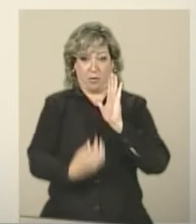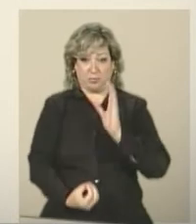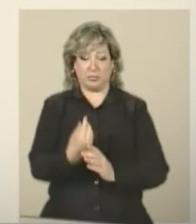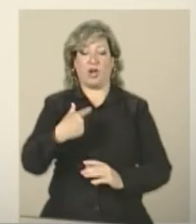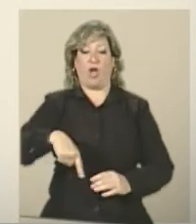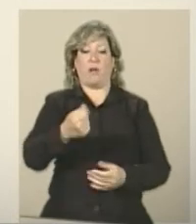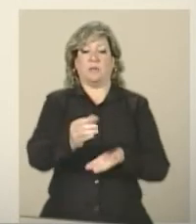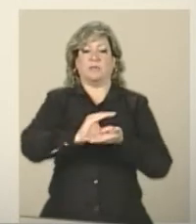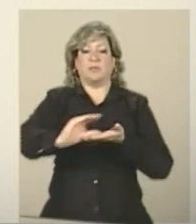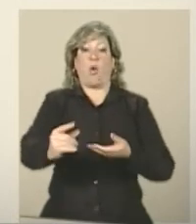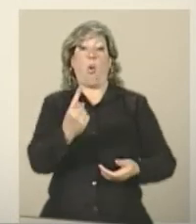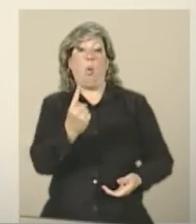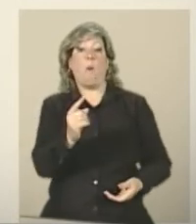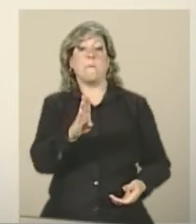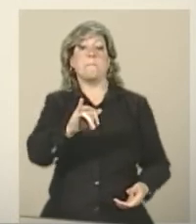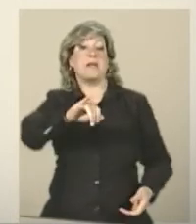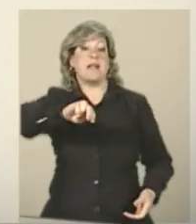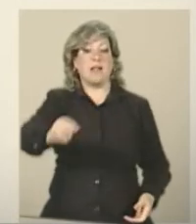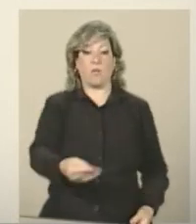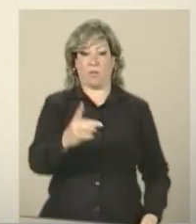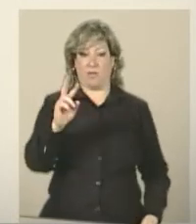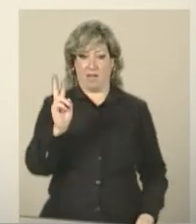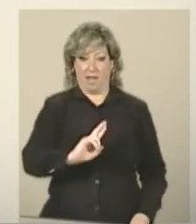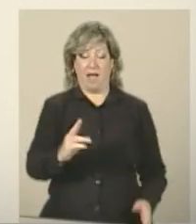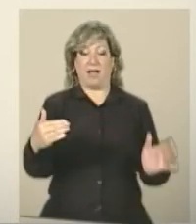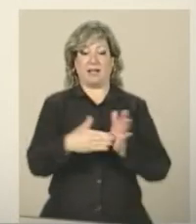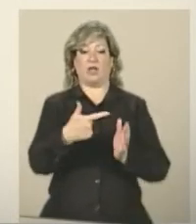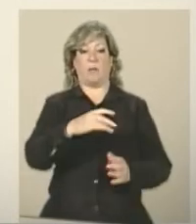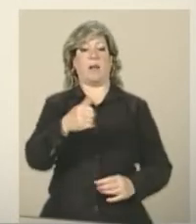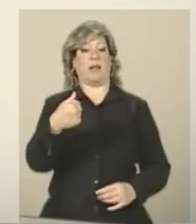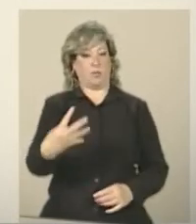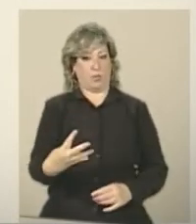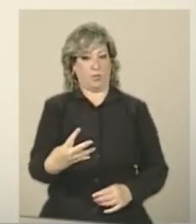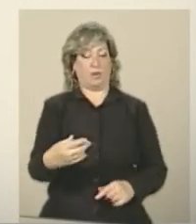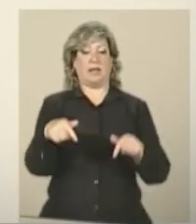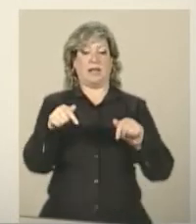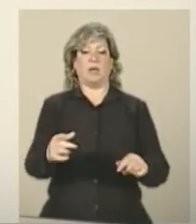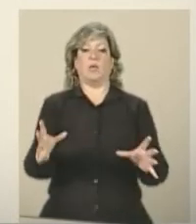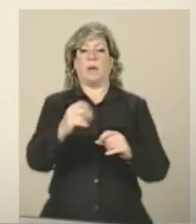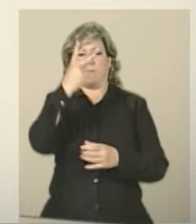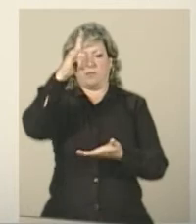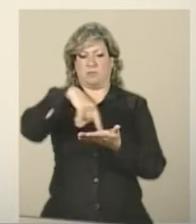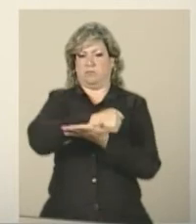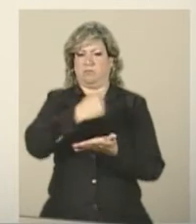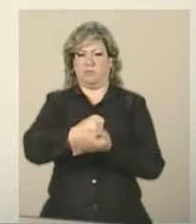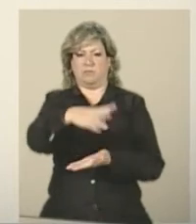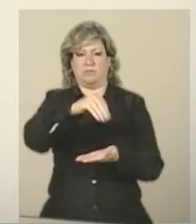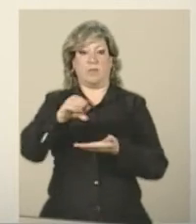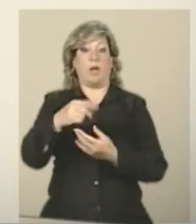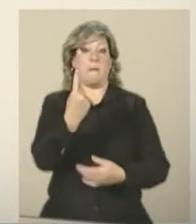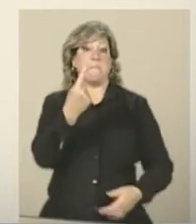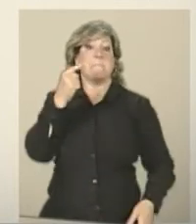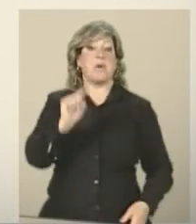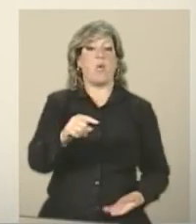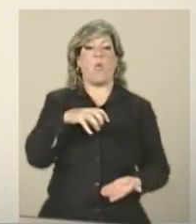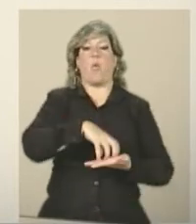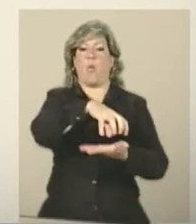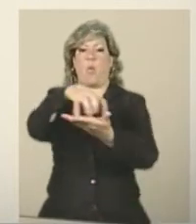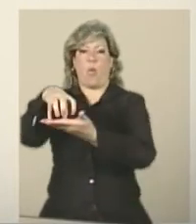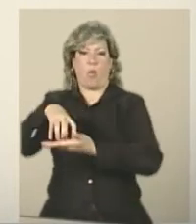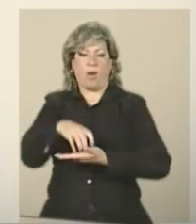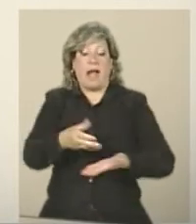nós se vestir um bilhão de reais até 2014 serão contratadas mil equipes de atenção